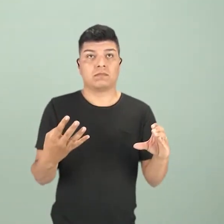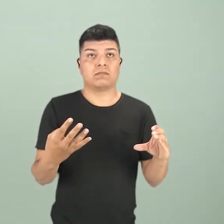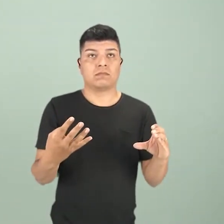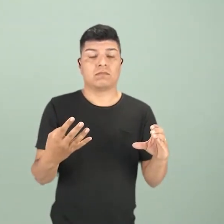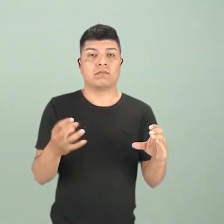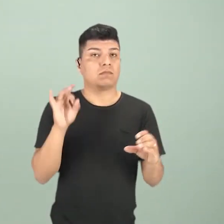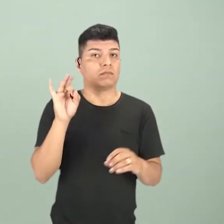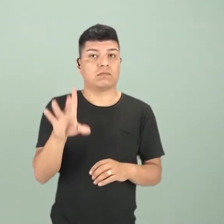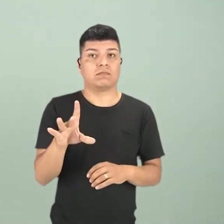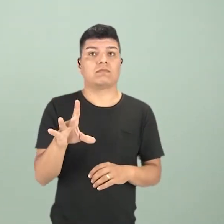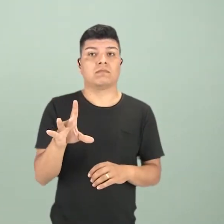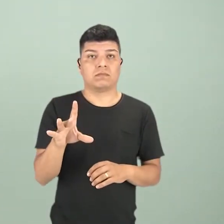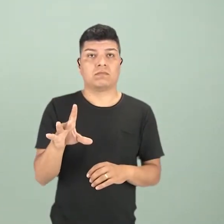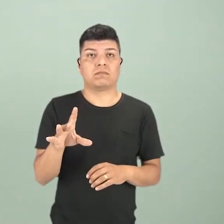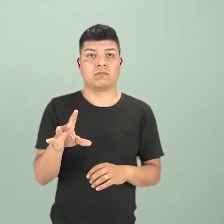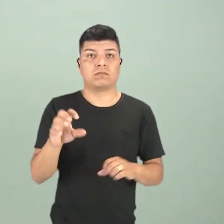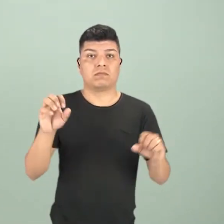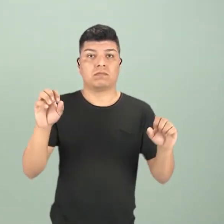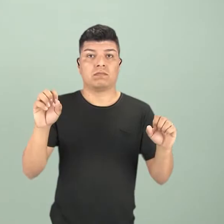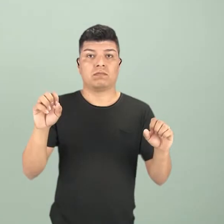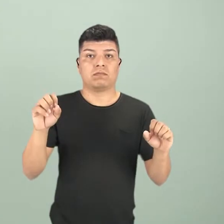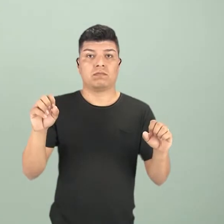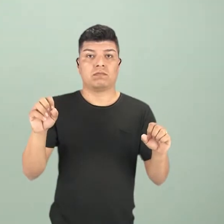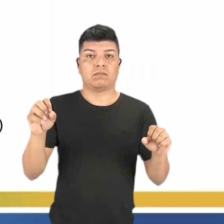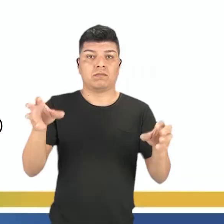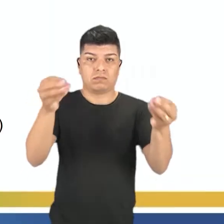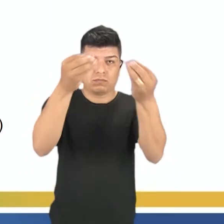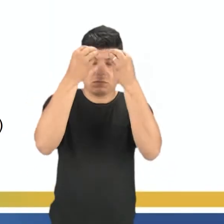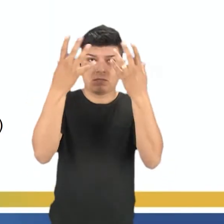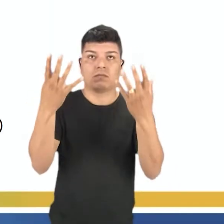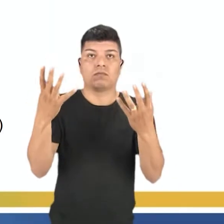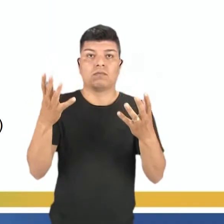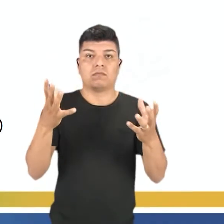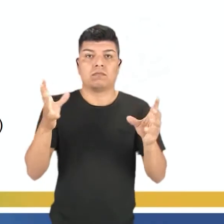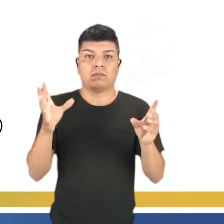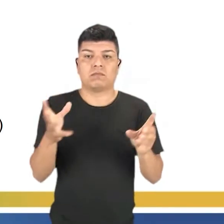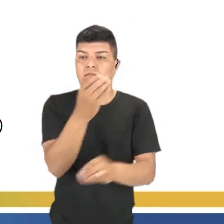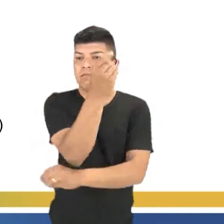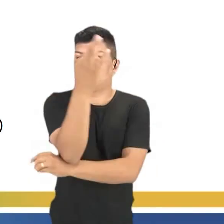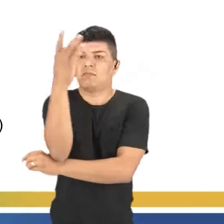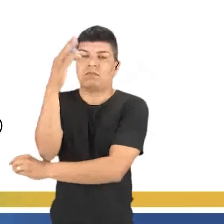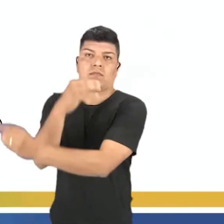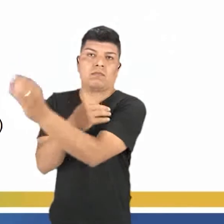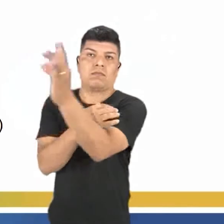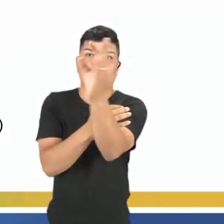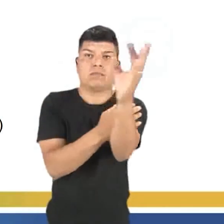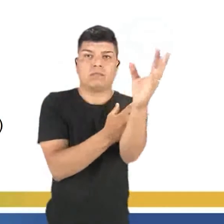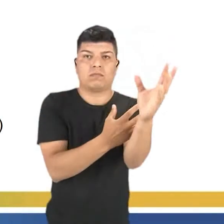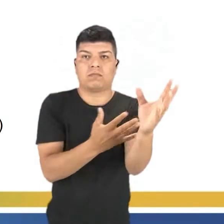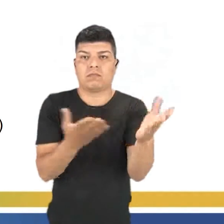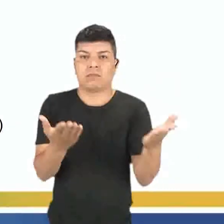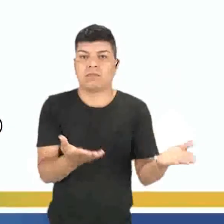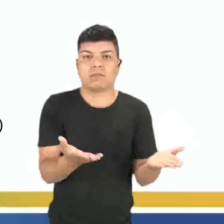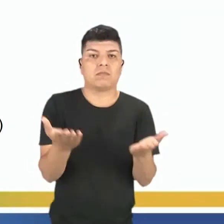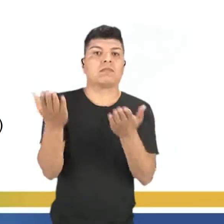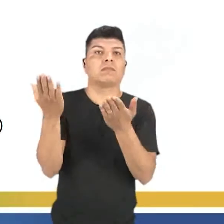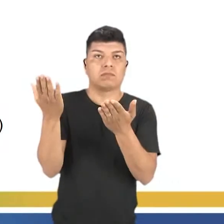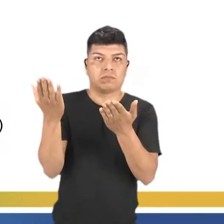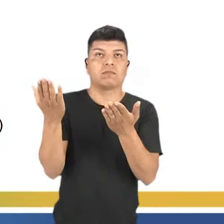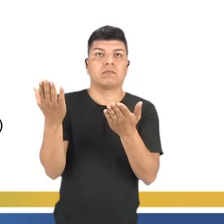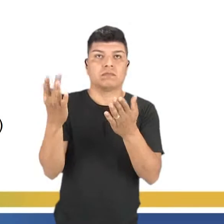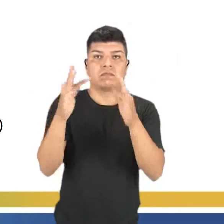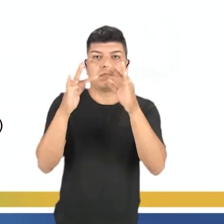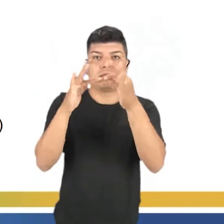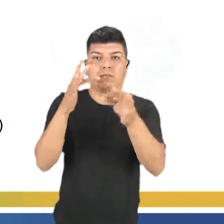só para deixar bem frisado, exaltação da natureza, que é uma característica básica do arcadismo, tanto